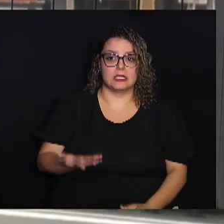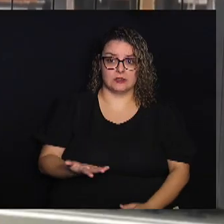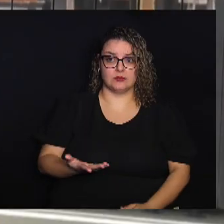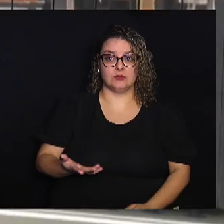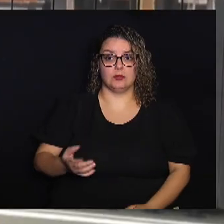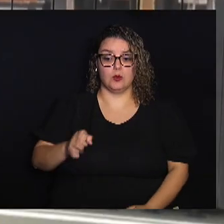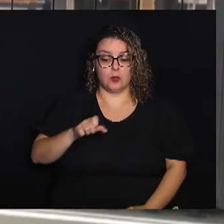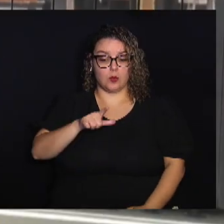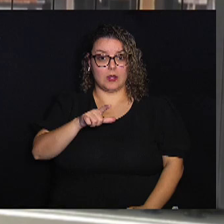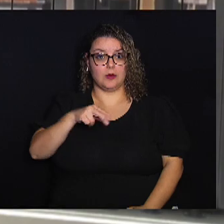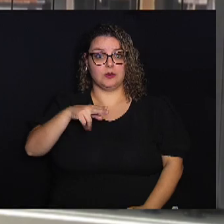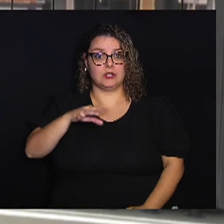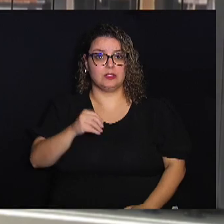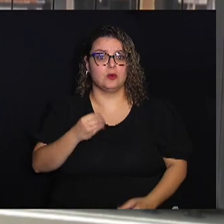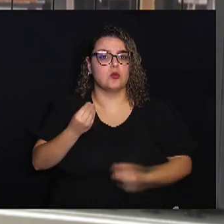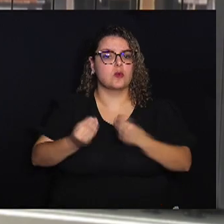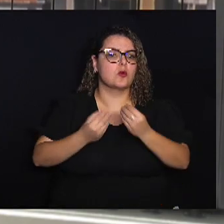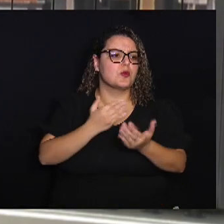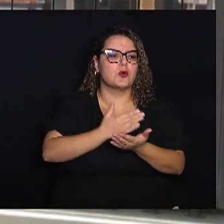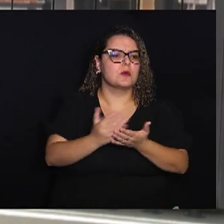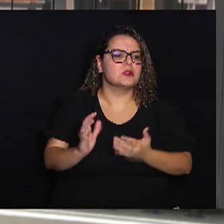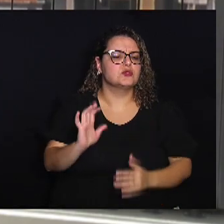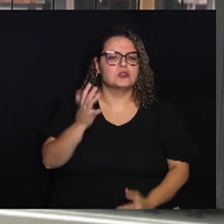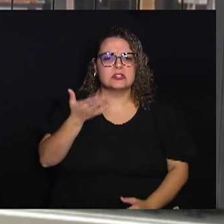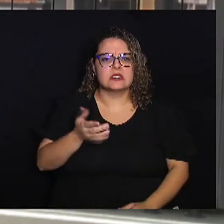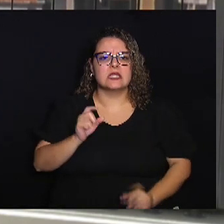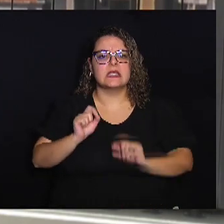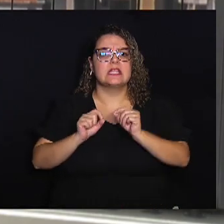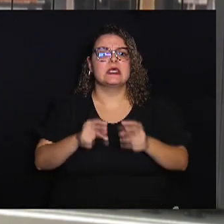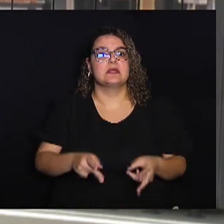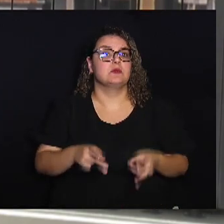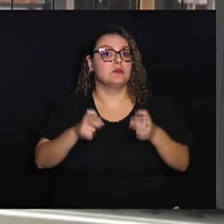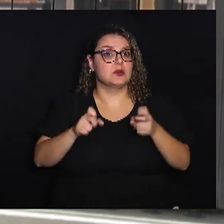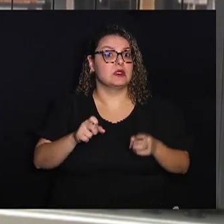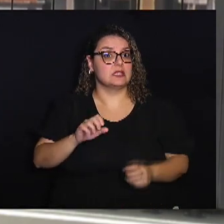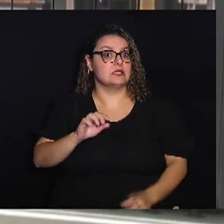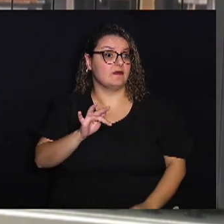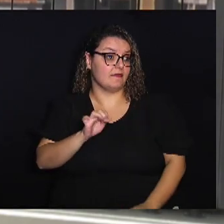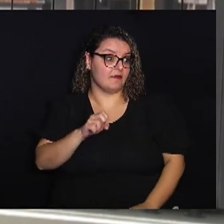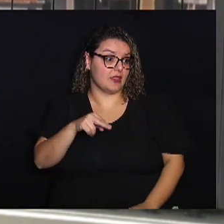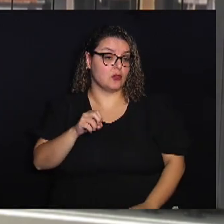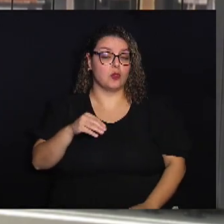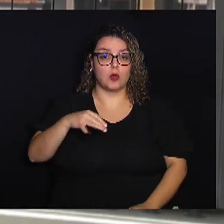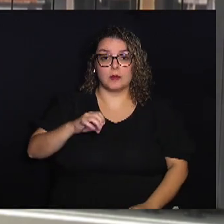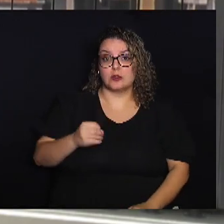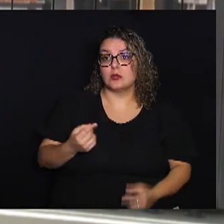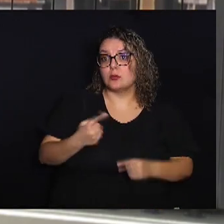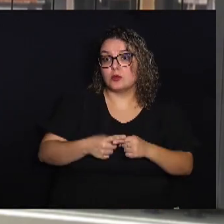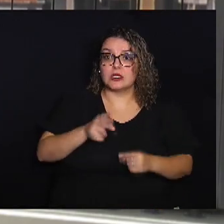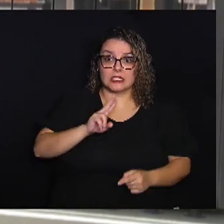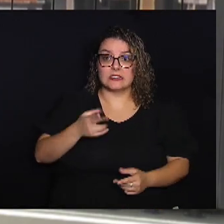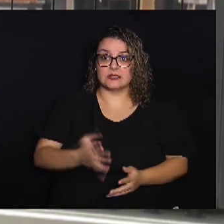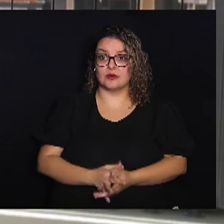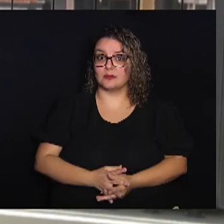o El Niño. Como é que começou esse fenômeno? Quem percebeu esse fenômeno? E por que desse nome, né?